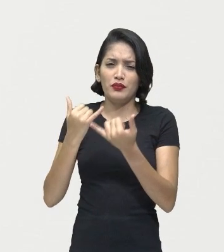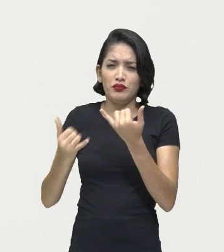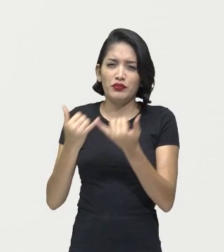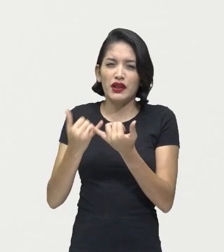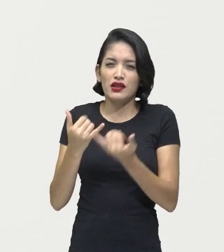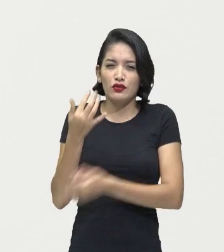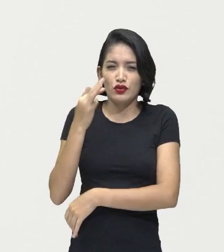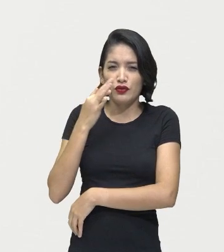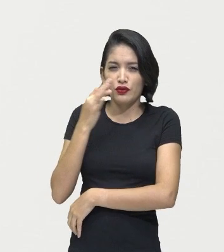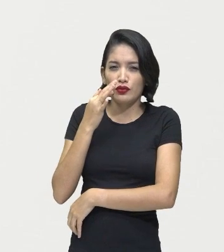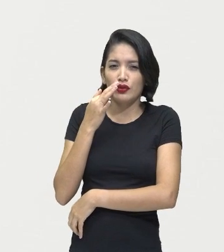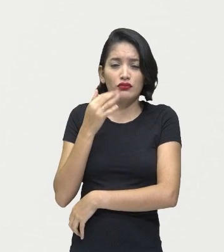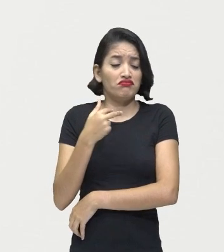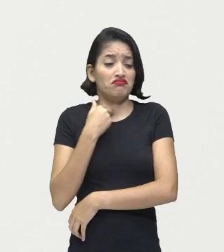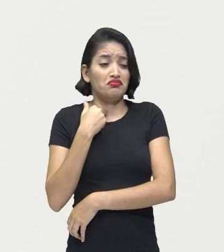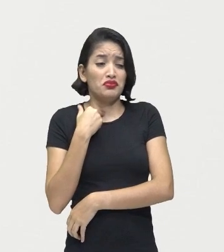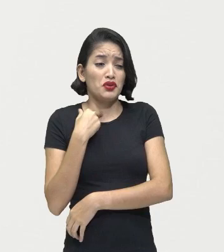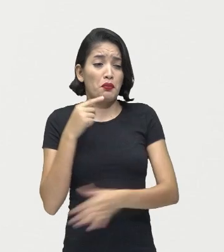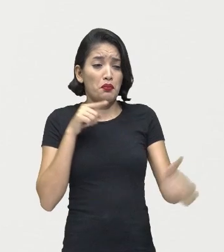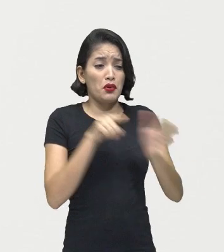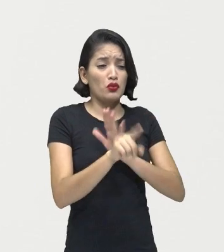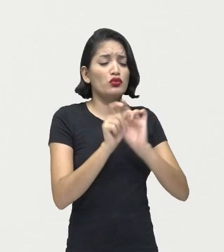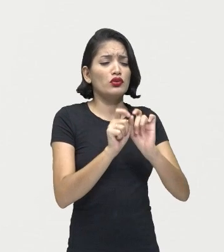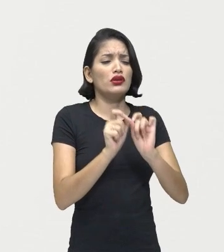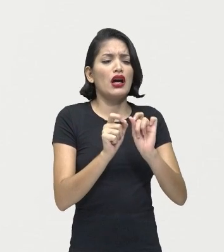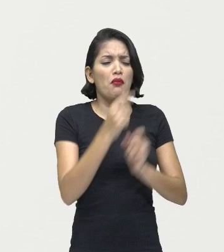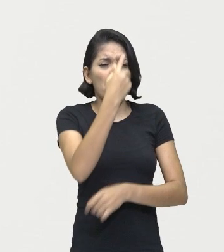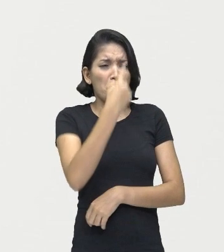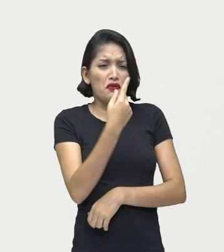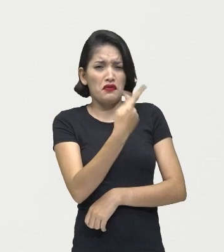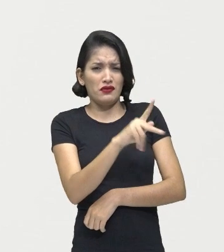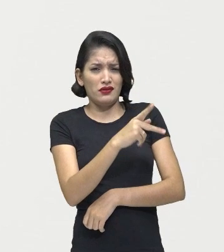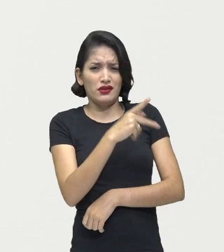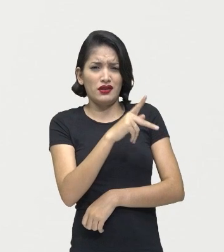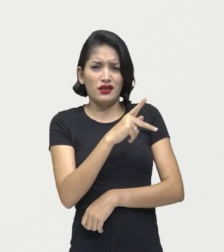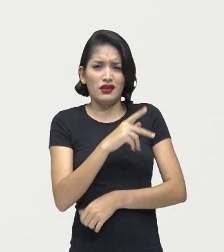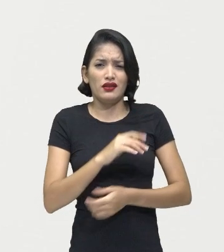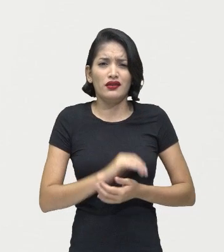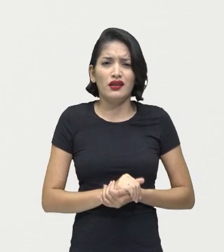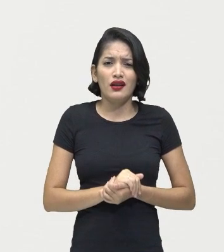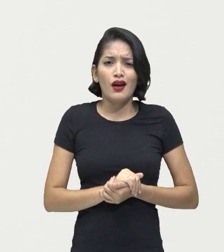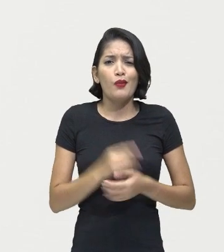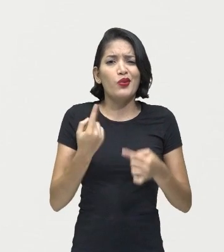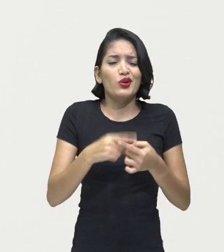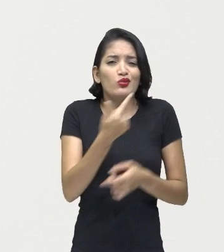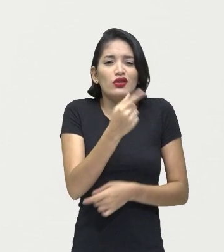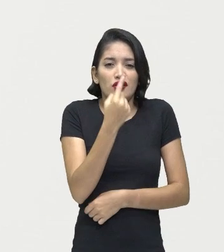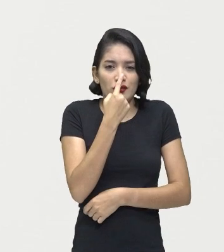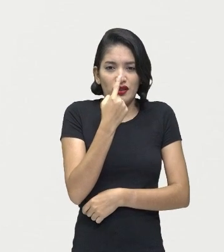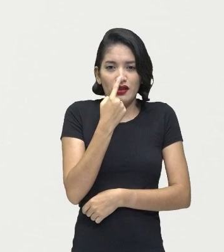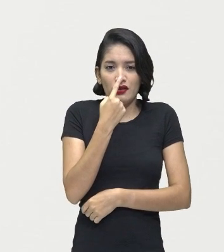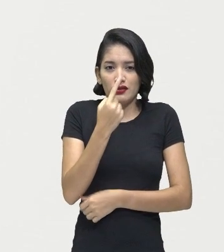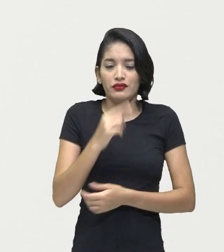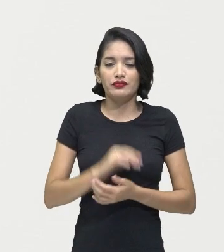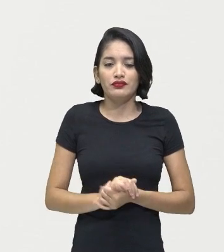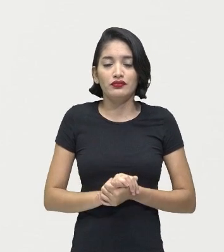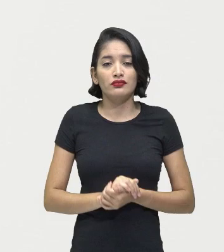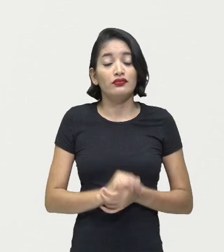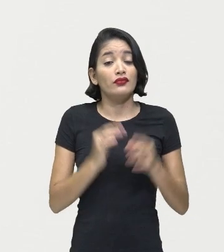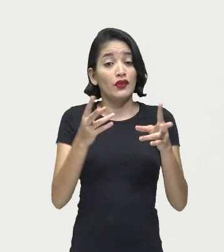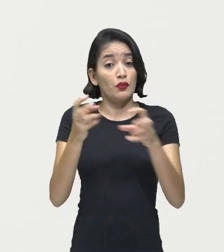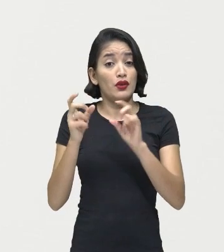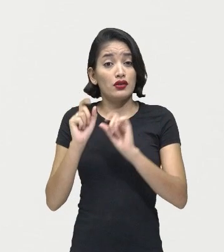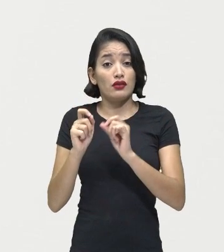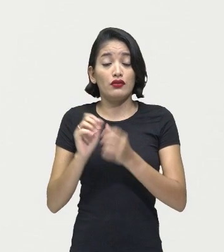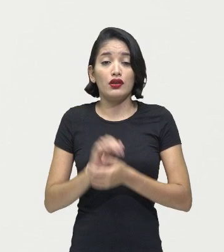o goiabada, podia se ofender. Não havia motivo para tanta e tamanha intimidade. Observe que aqui também eu tenho